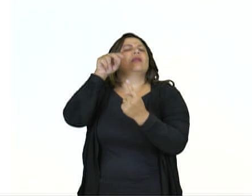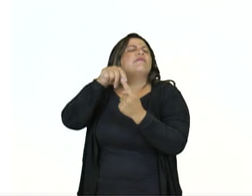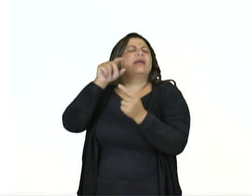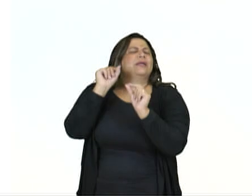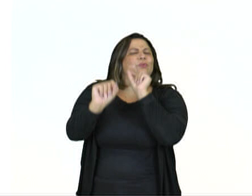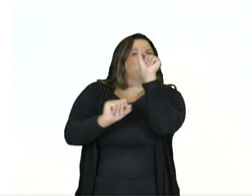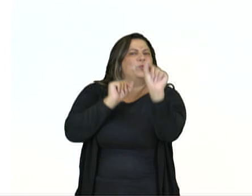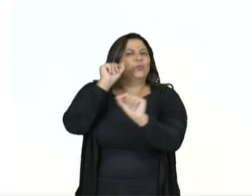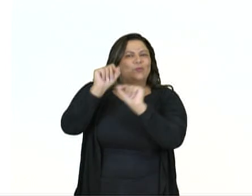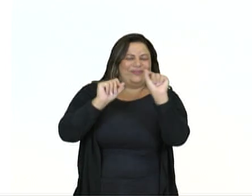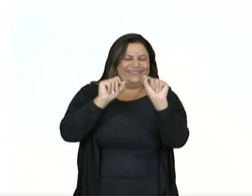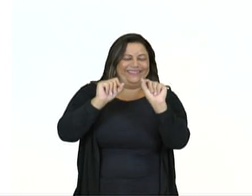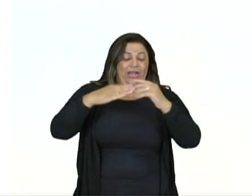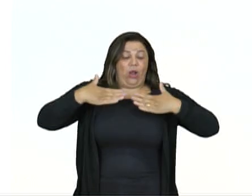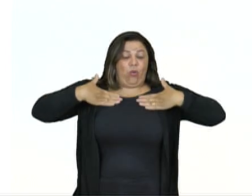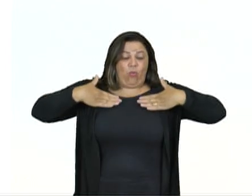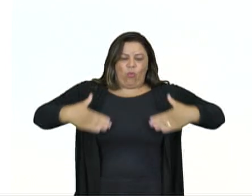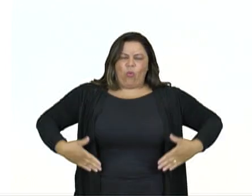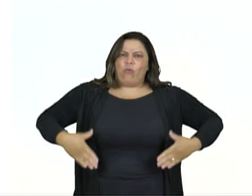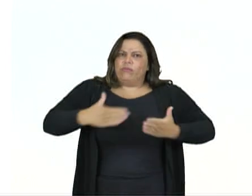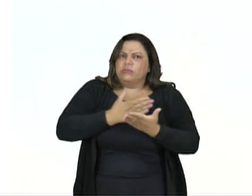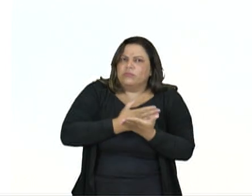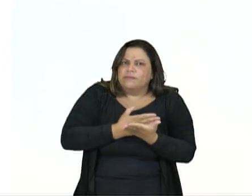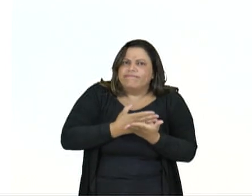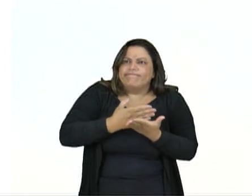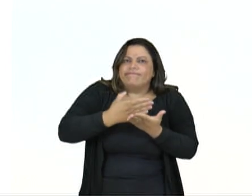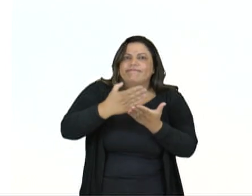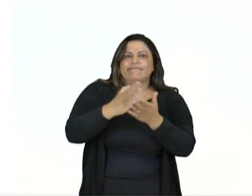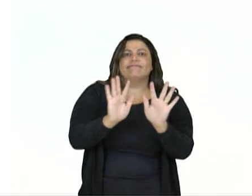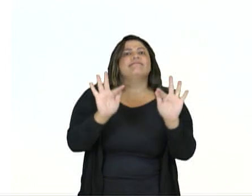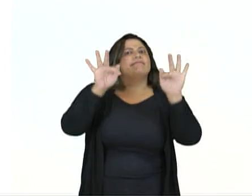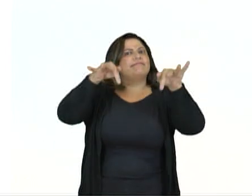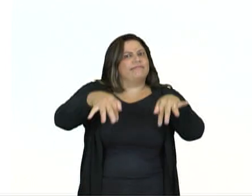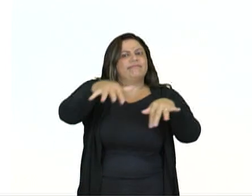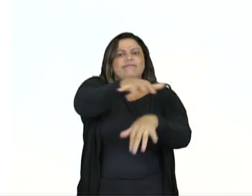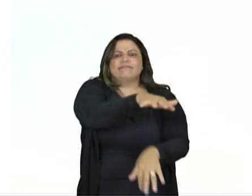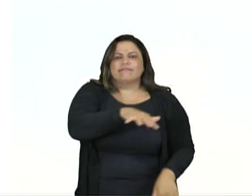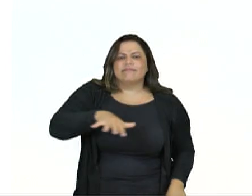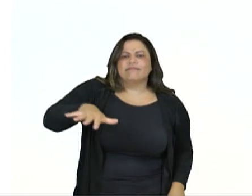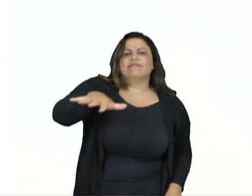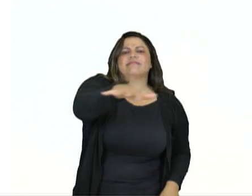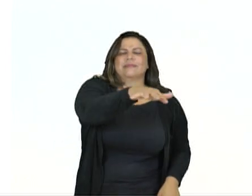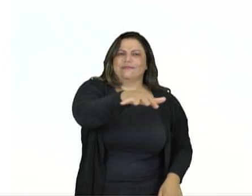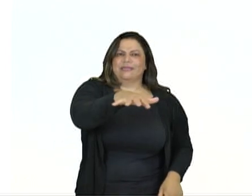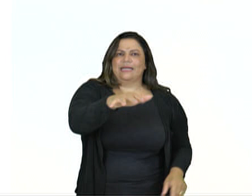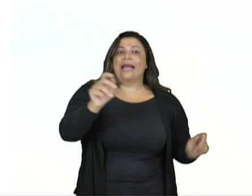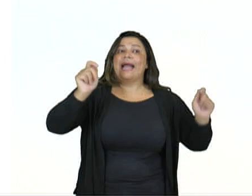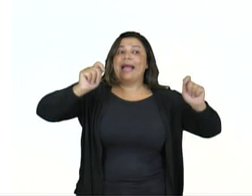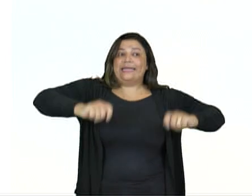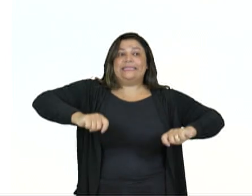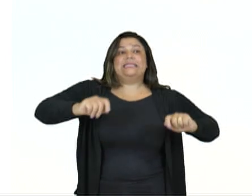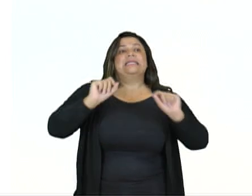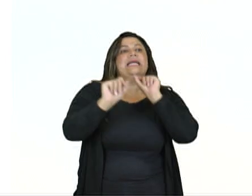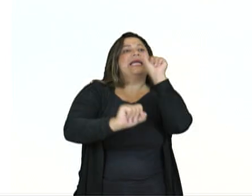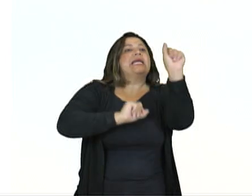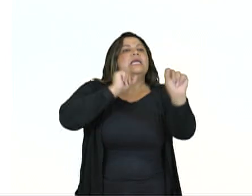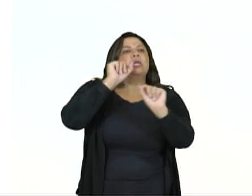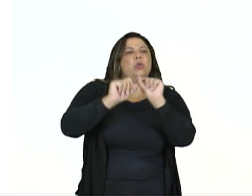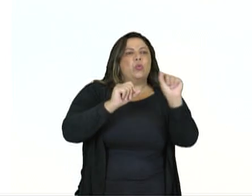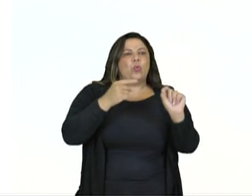do corpo do início ao fim. No espaço existe a cinesfera